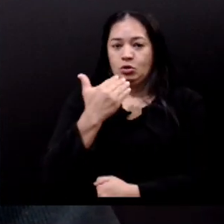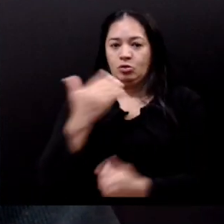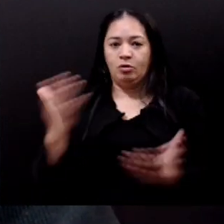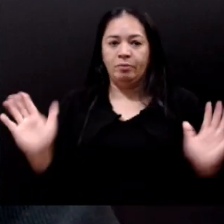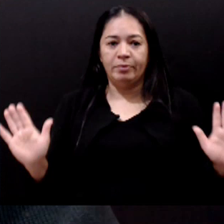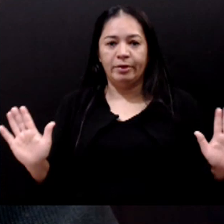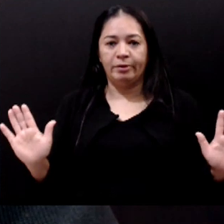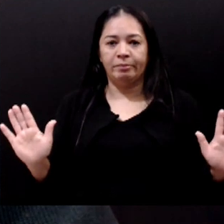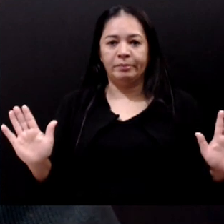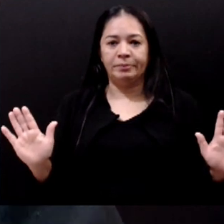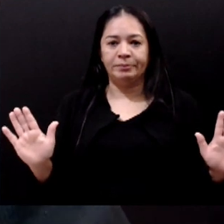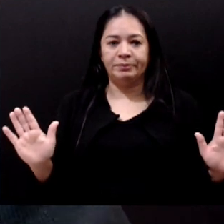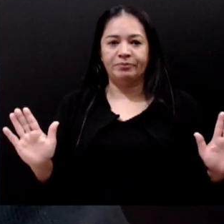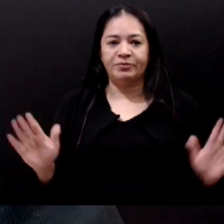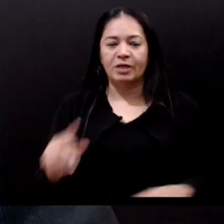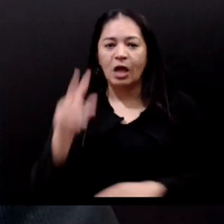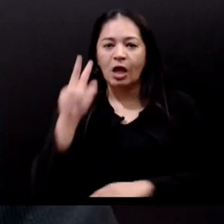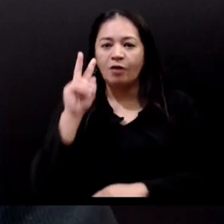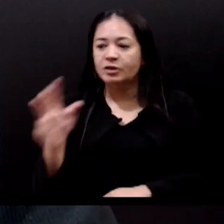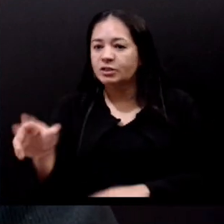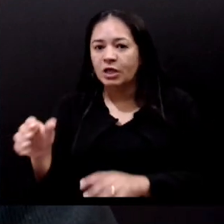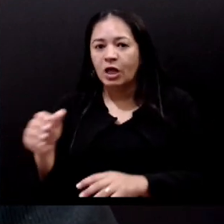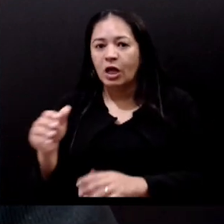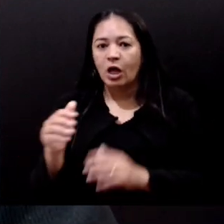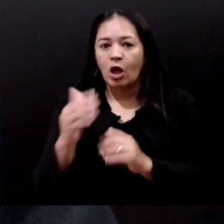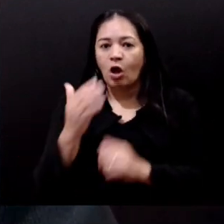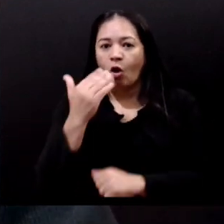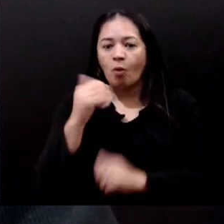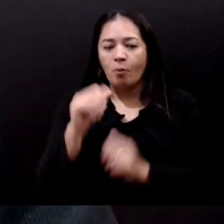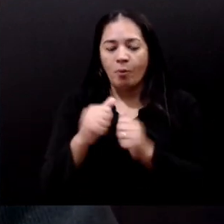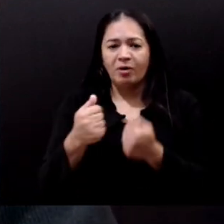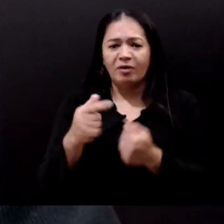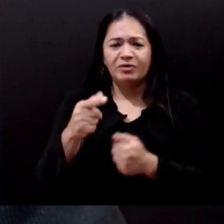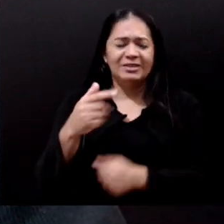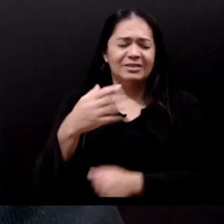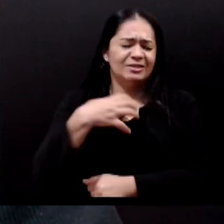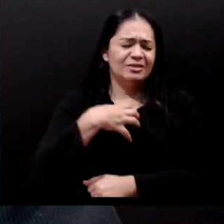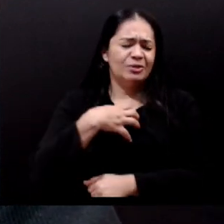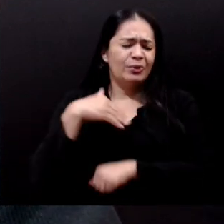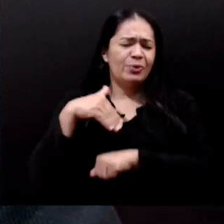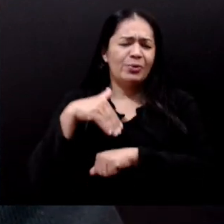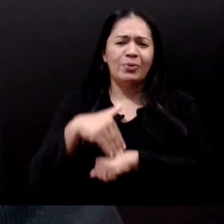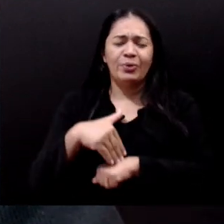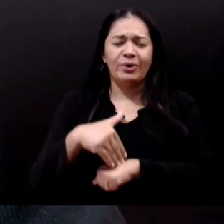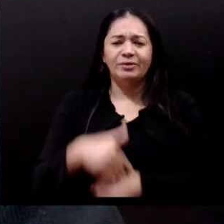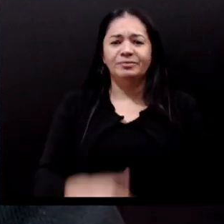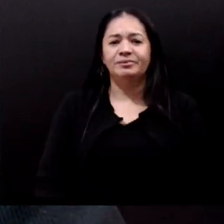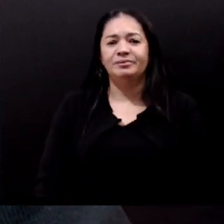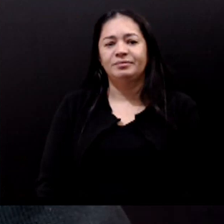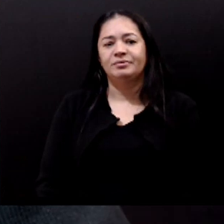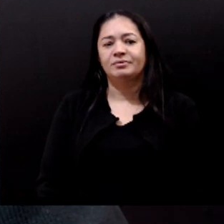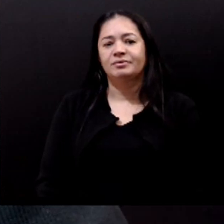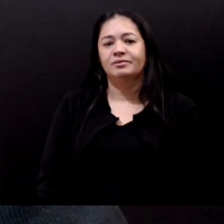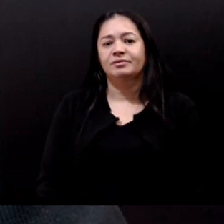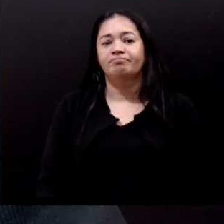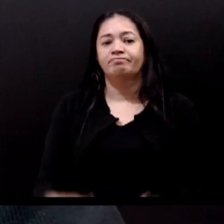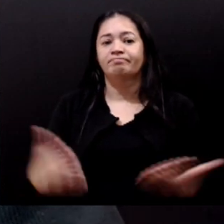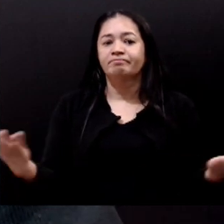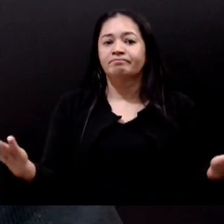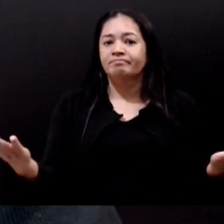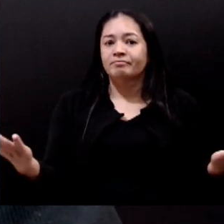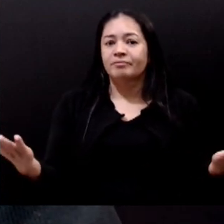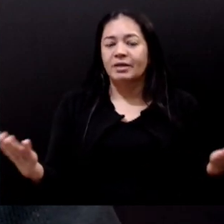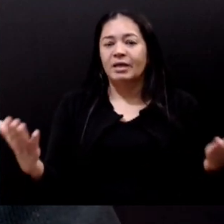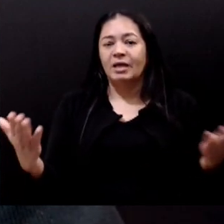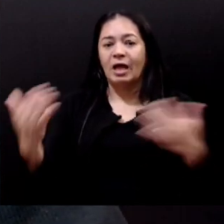Quando você come aquilo, aquilo te gera uma culpa, né, e essa culpa, ela está dentro, né, de algum tipo de transtorno que, de certa